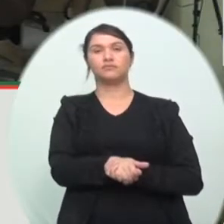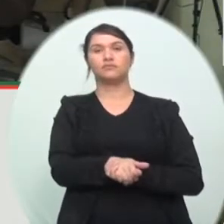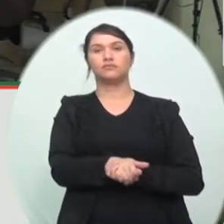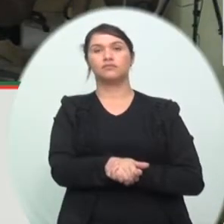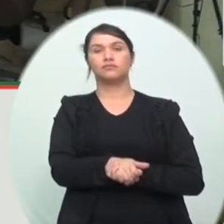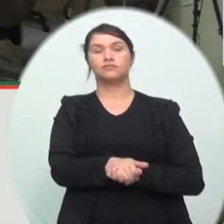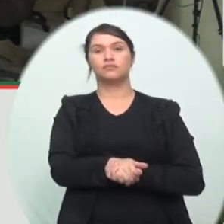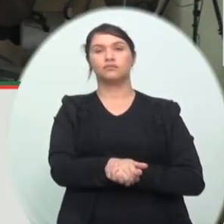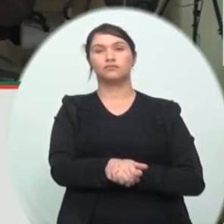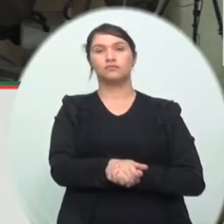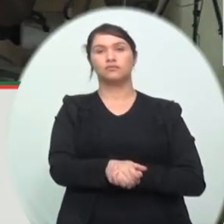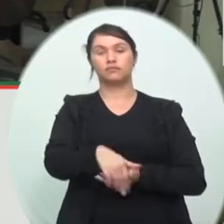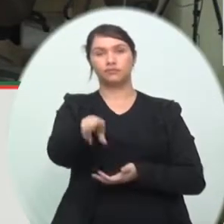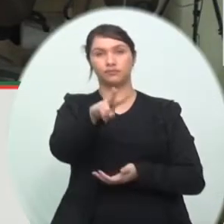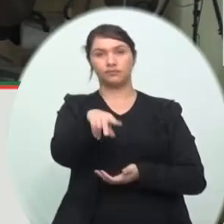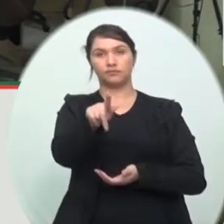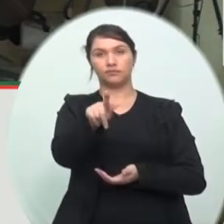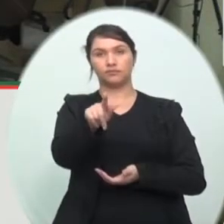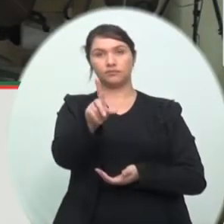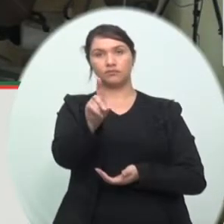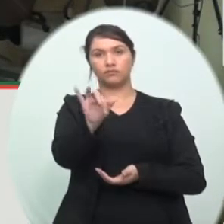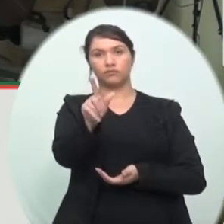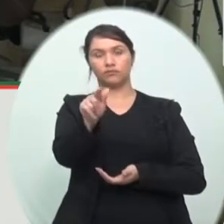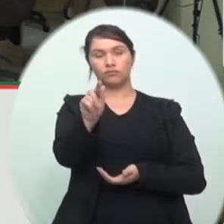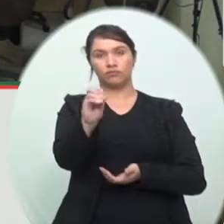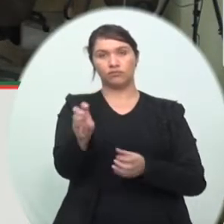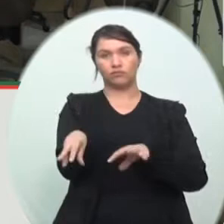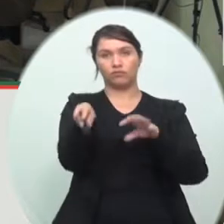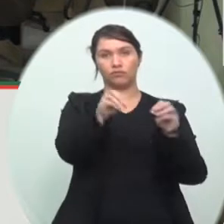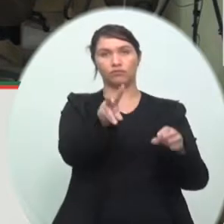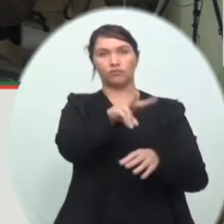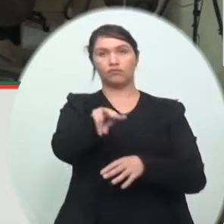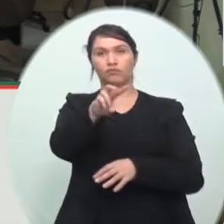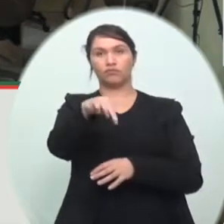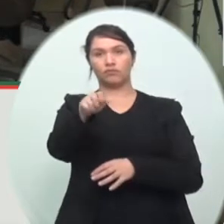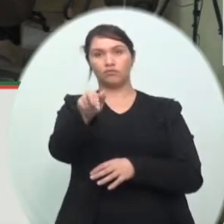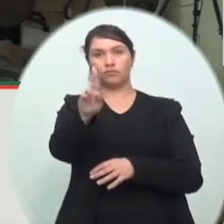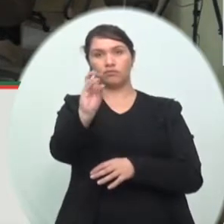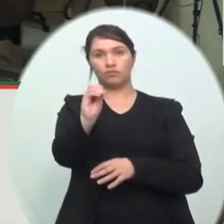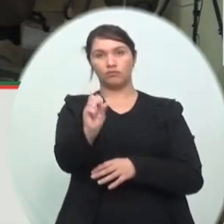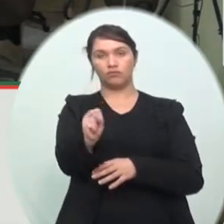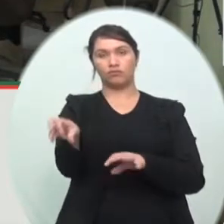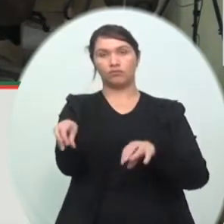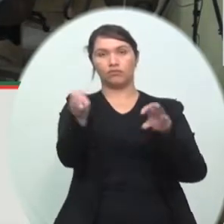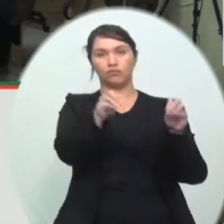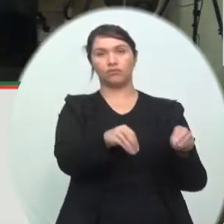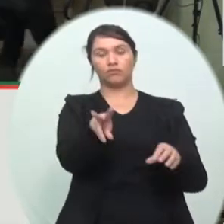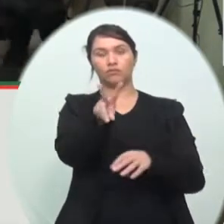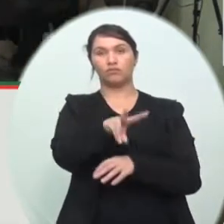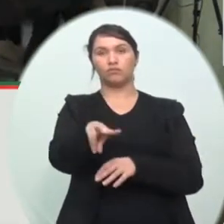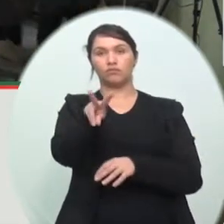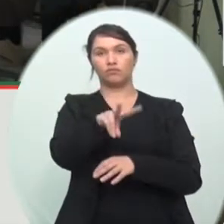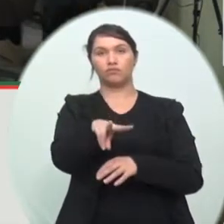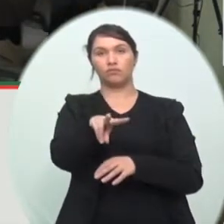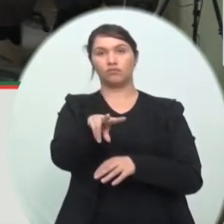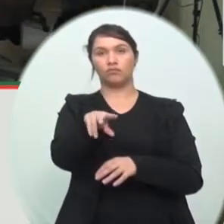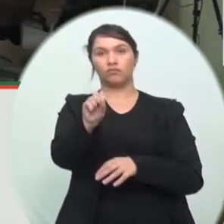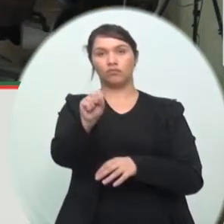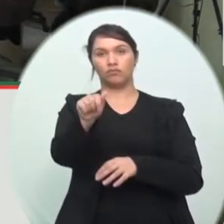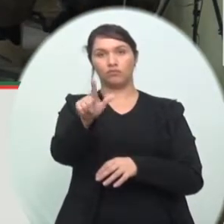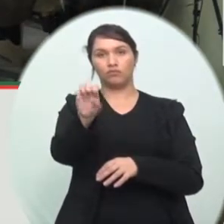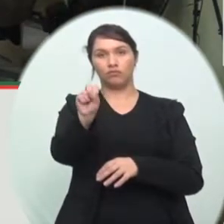palavra o vereador Diego Goulart, declina. Com a palavra o vereador Marcos Meller, declina. Com a palavra o vereador Salésio